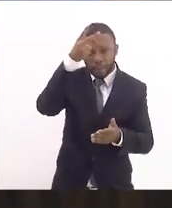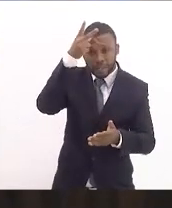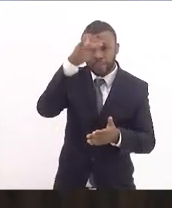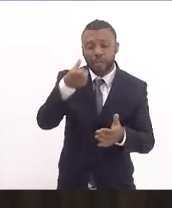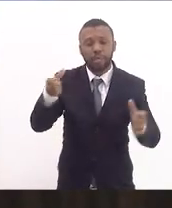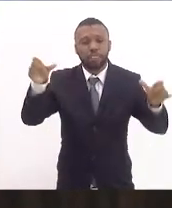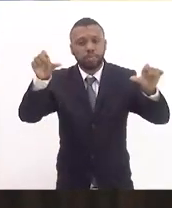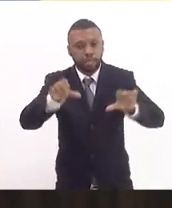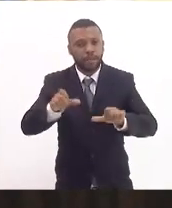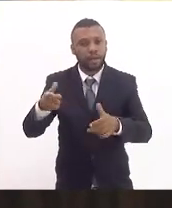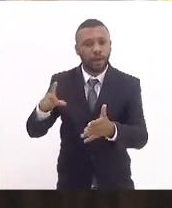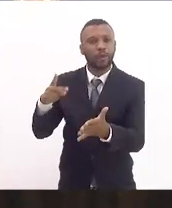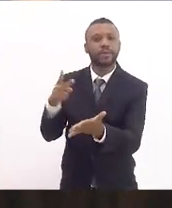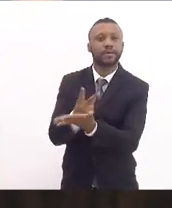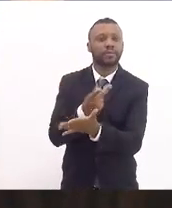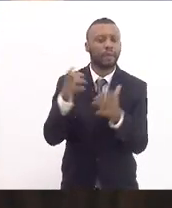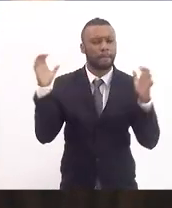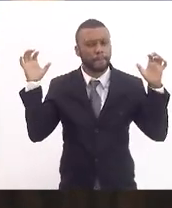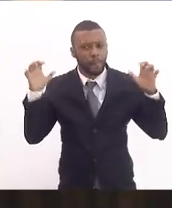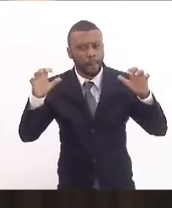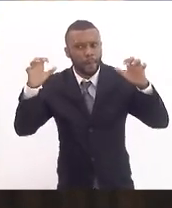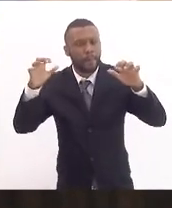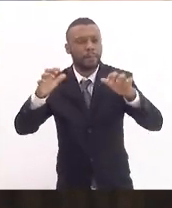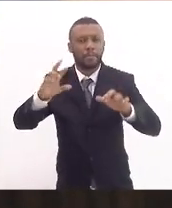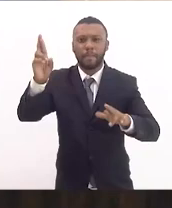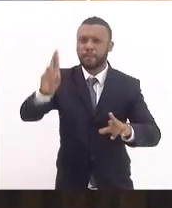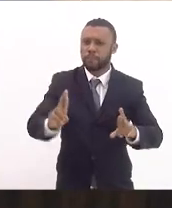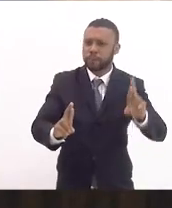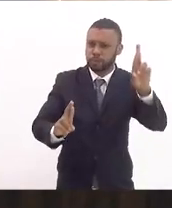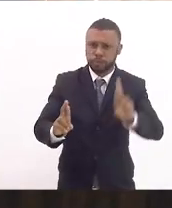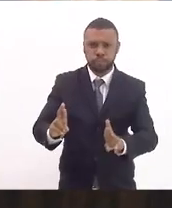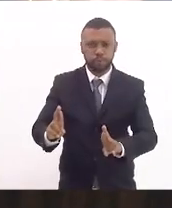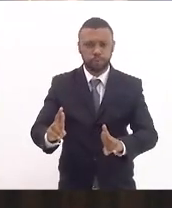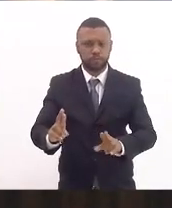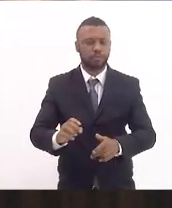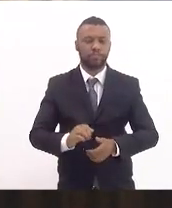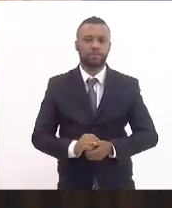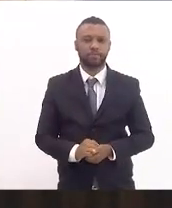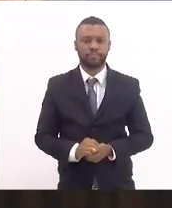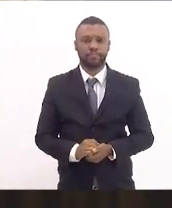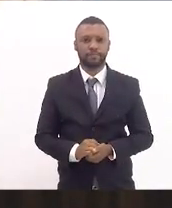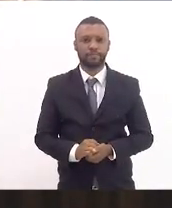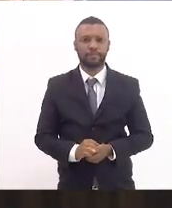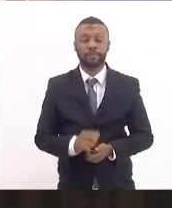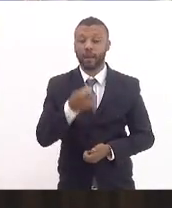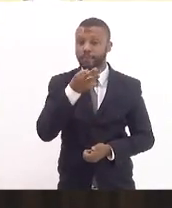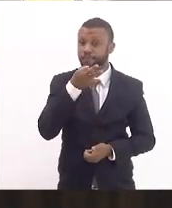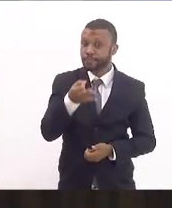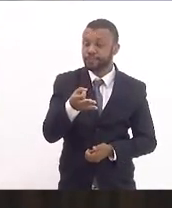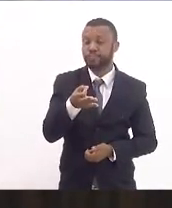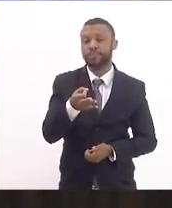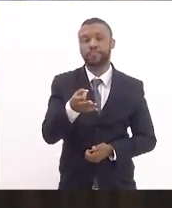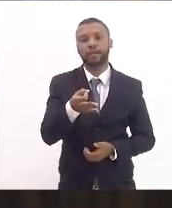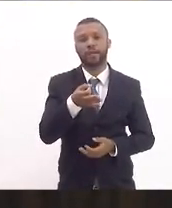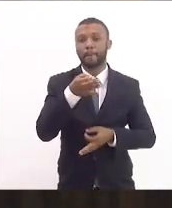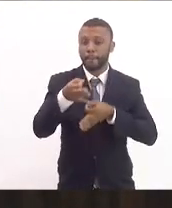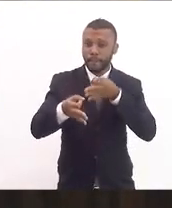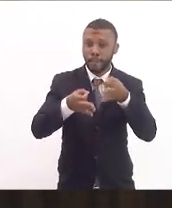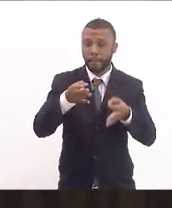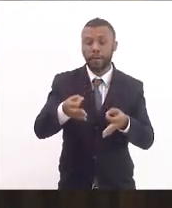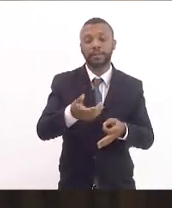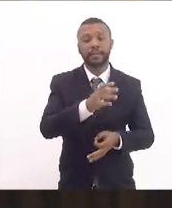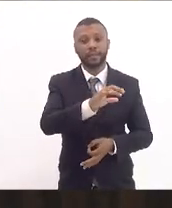em decorrência das fortes chuvas dá outras providências pareceres da comissão de concessão desse pela